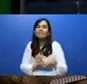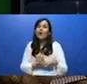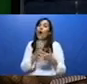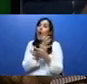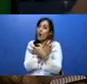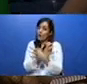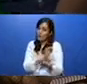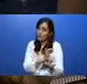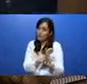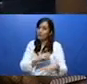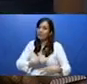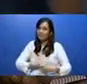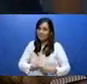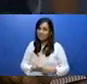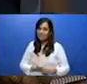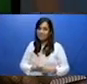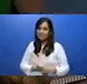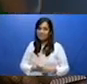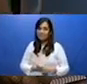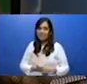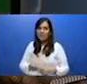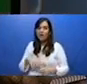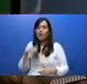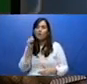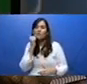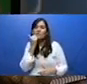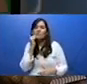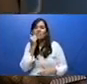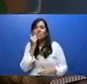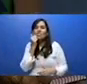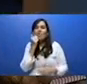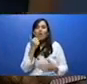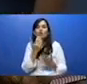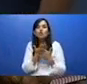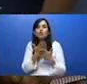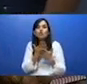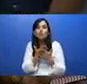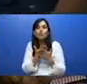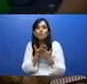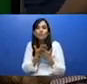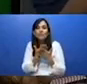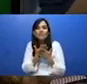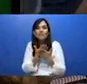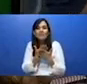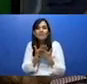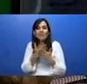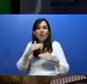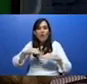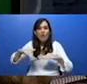fácil. Ossos. O cientista que estuda os fósseis? Os